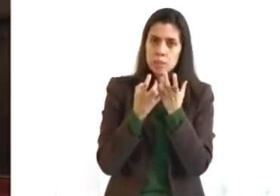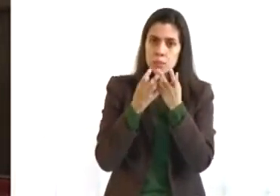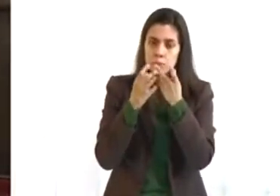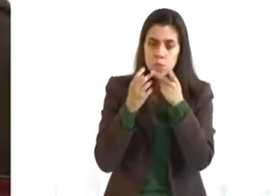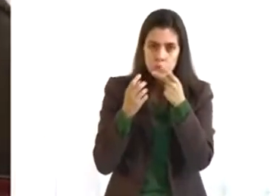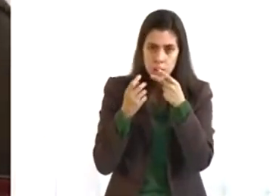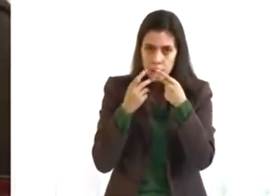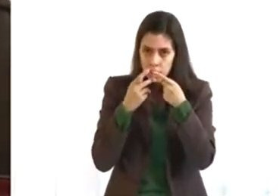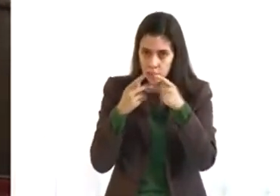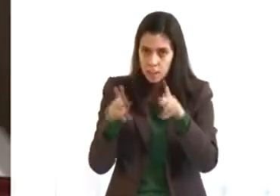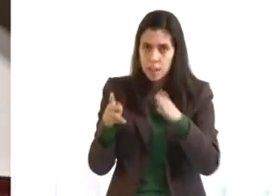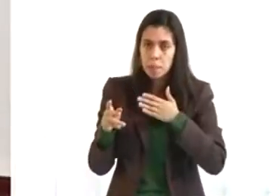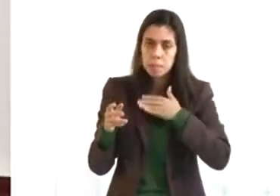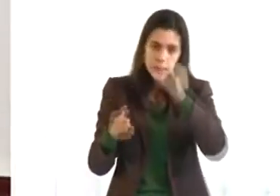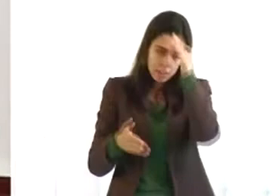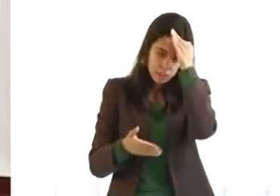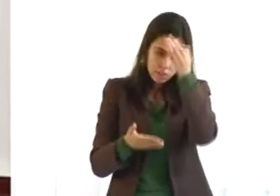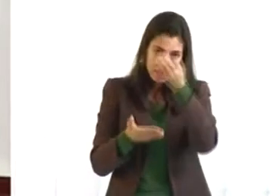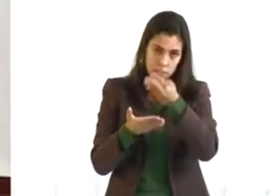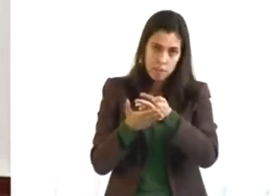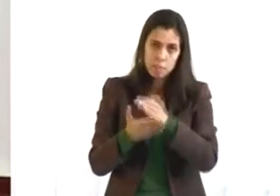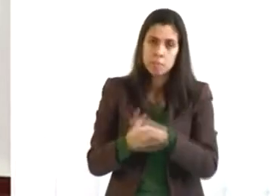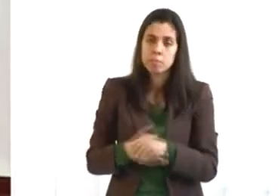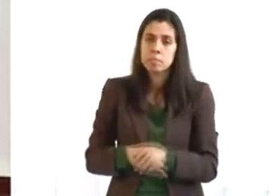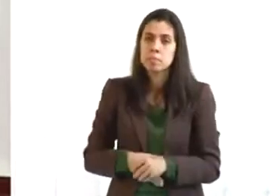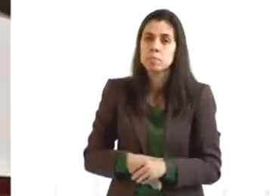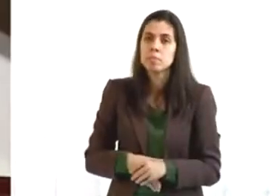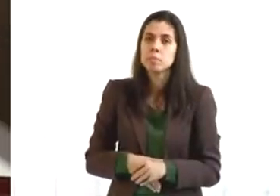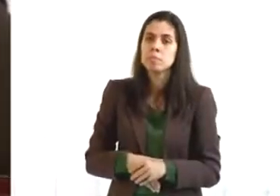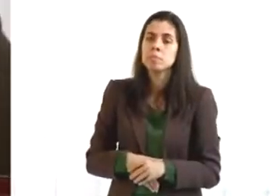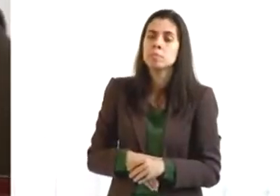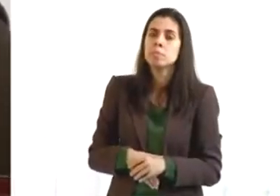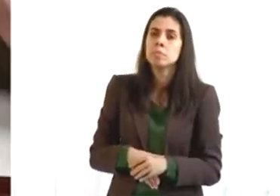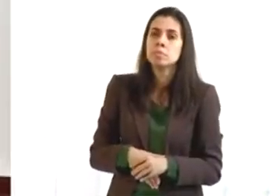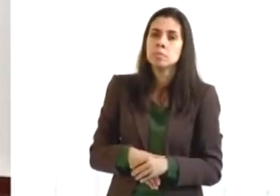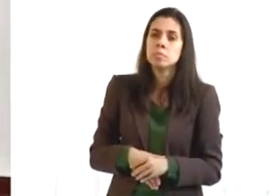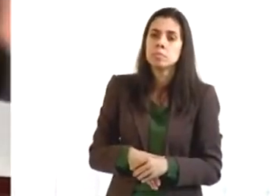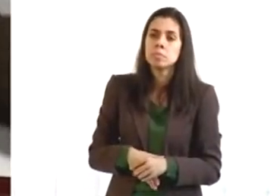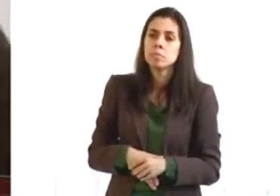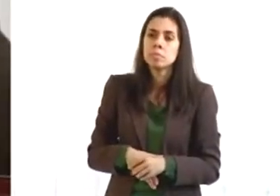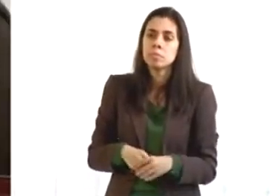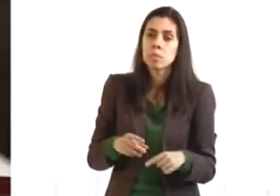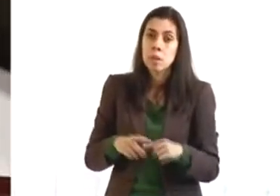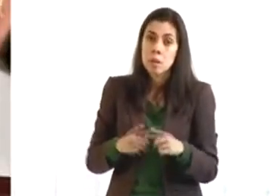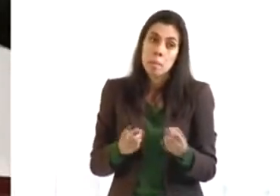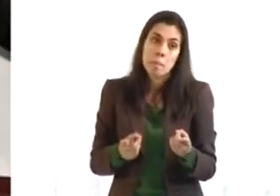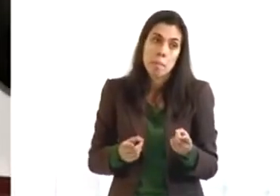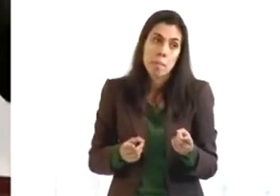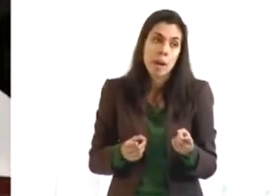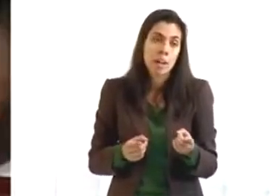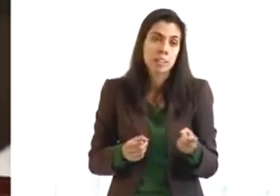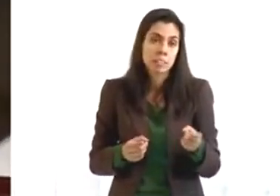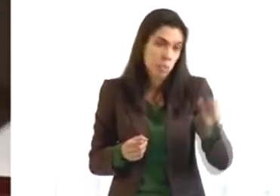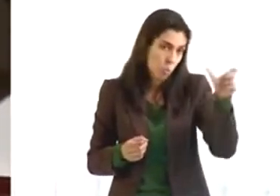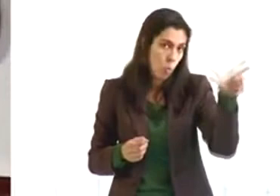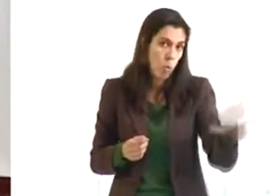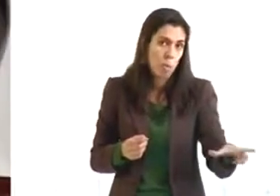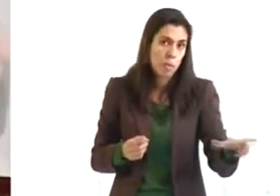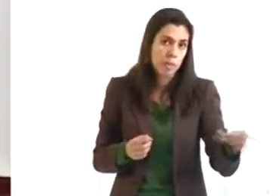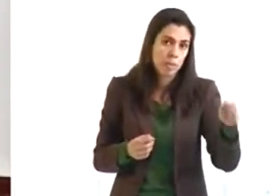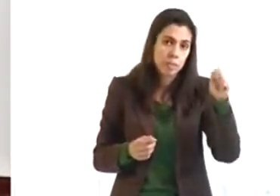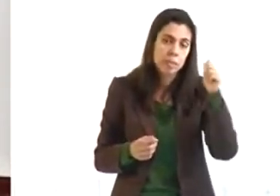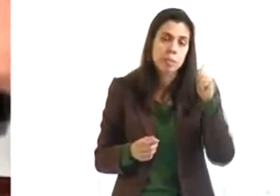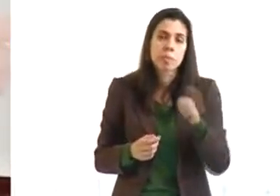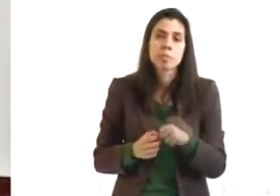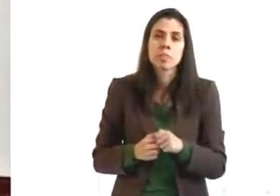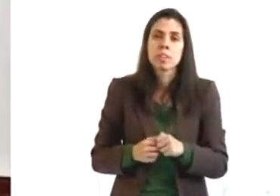fé. E isso geralmente acontece na fase da adolescência. Mas ele já é um adulto, ele não é mais uma criança, ele não é um